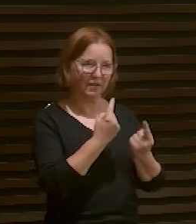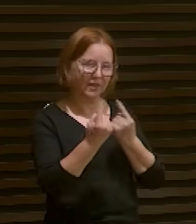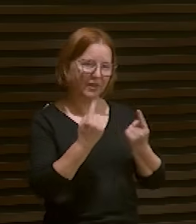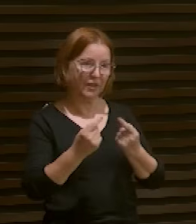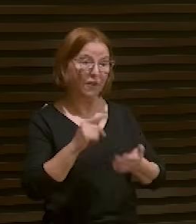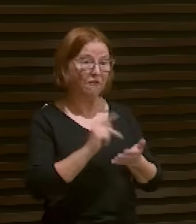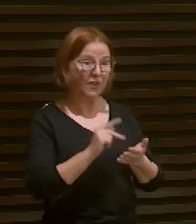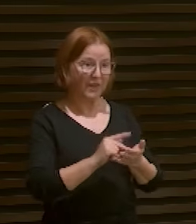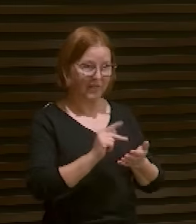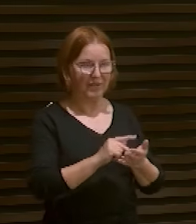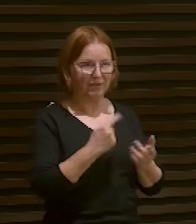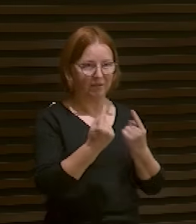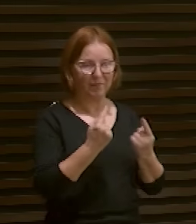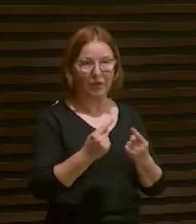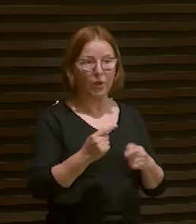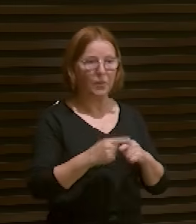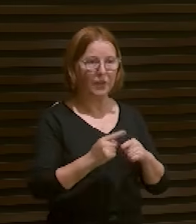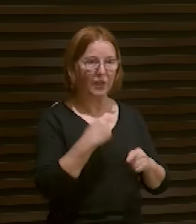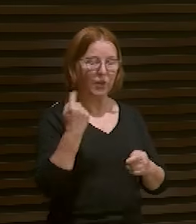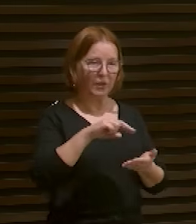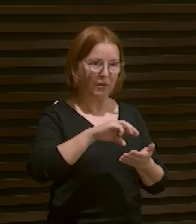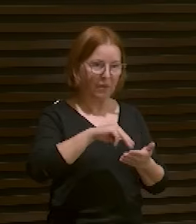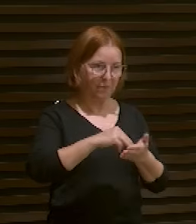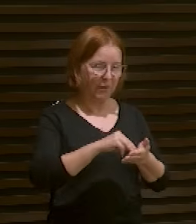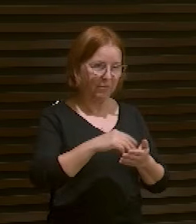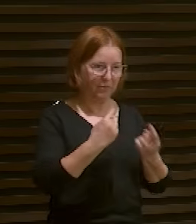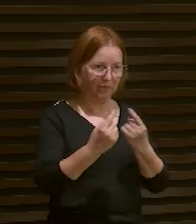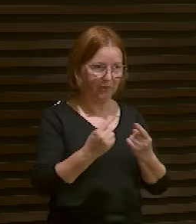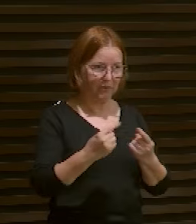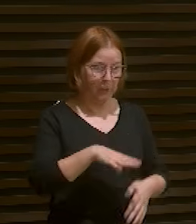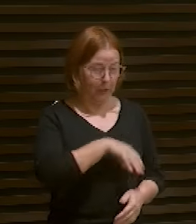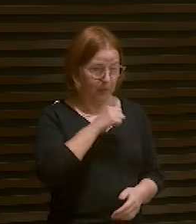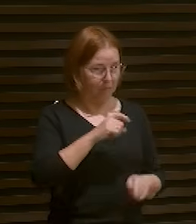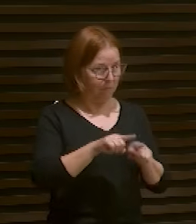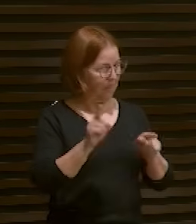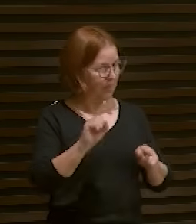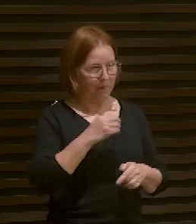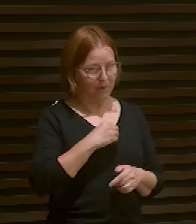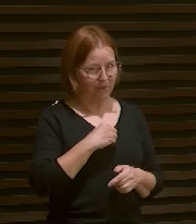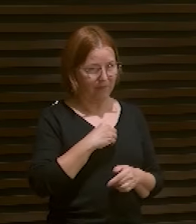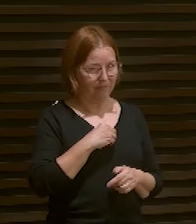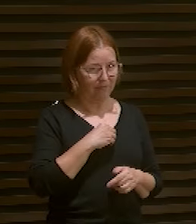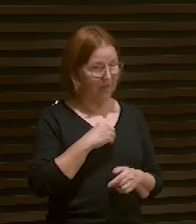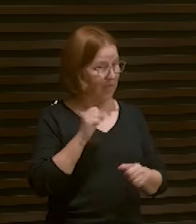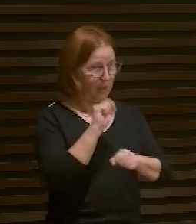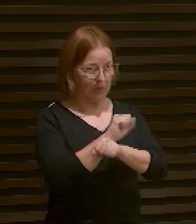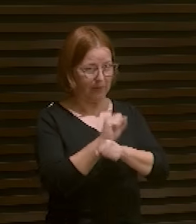próximo, porque somos membros um dos outros. Irai-vos e não pequeis. Não se ponha o sol sobre a